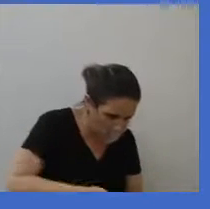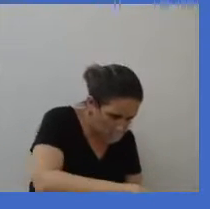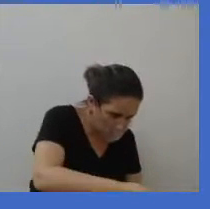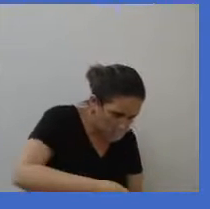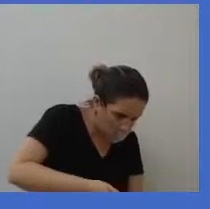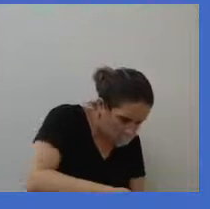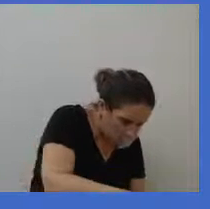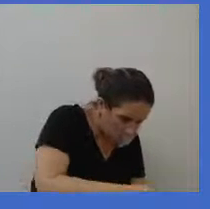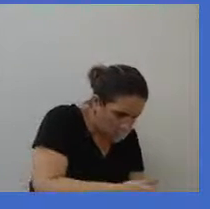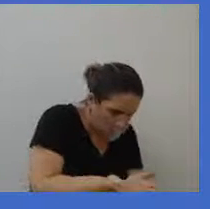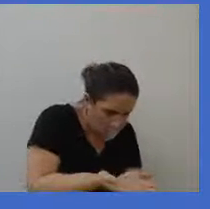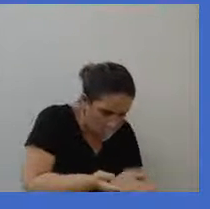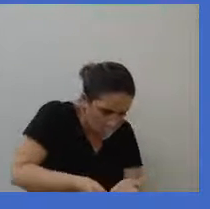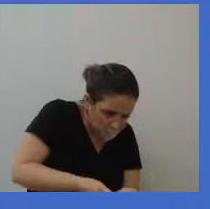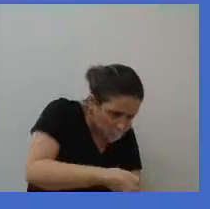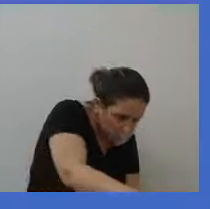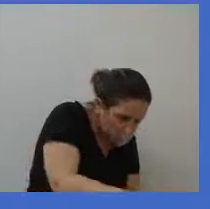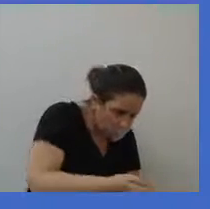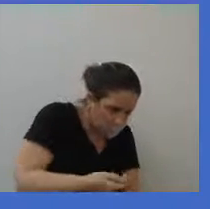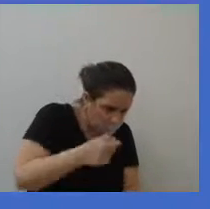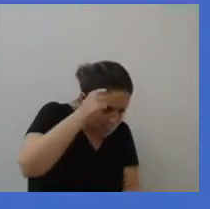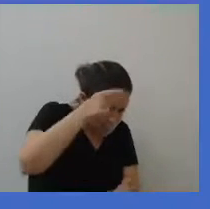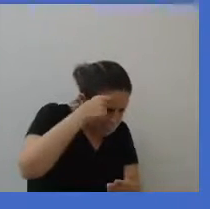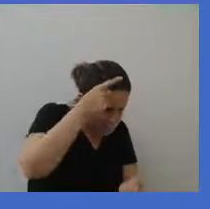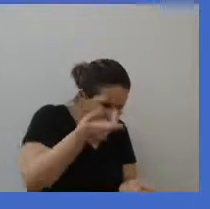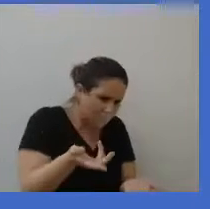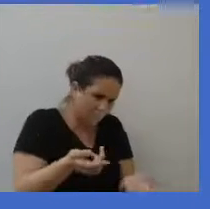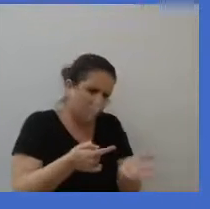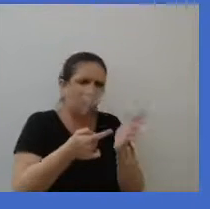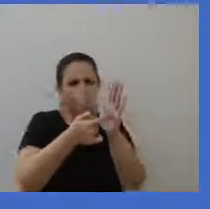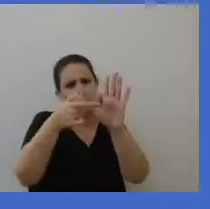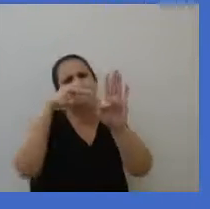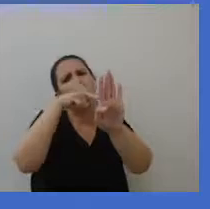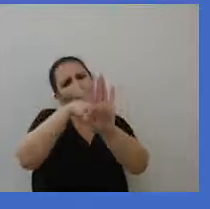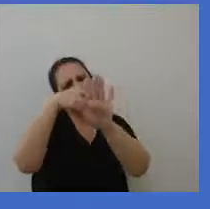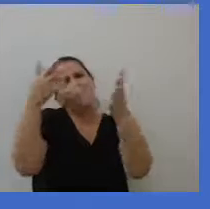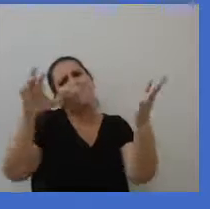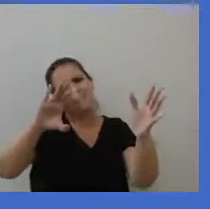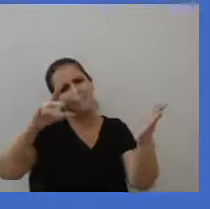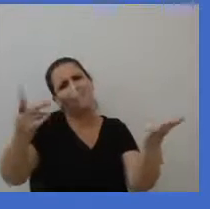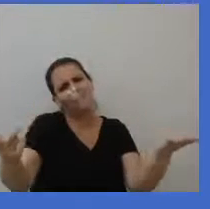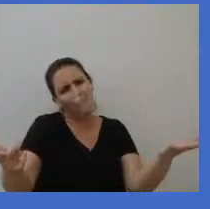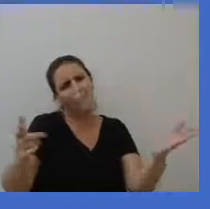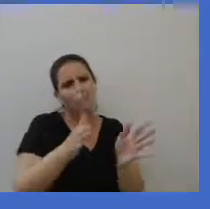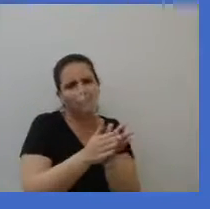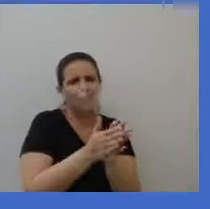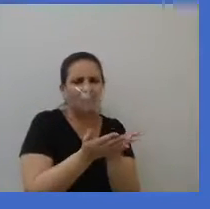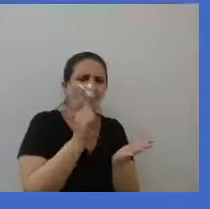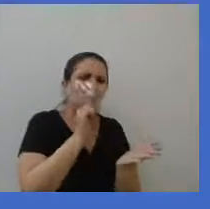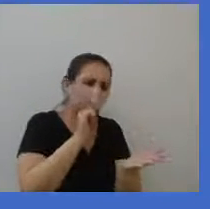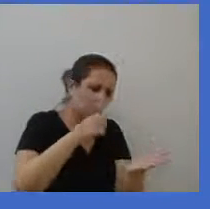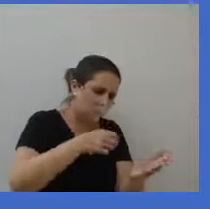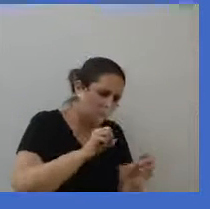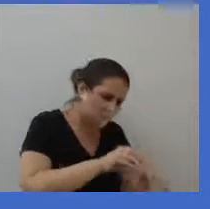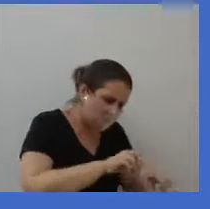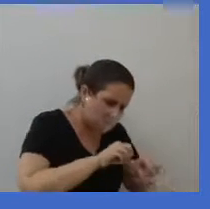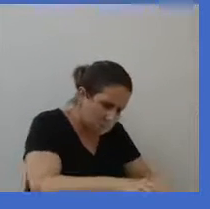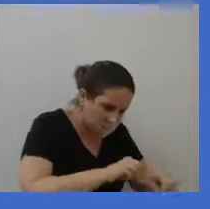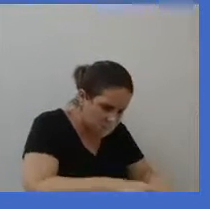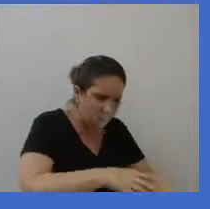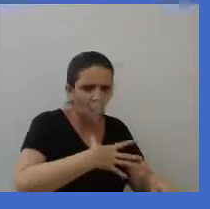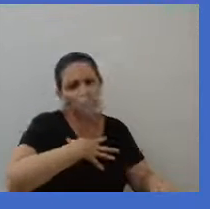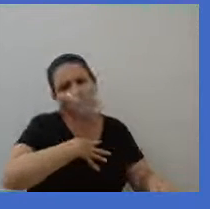duas coisas, a imagem e também as palavras. Então é um texto misto. Se ele tem verbal e não verbal,